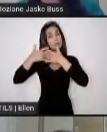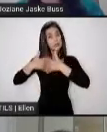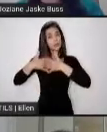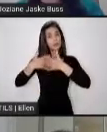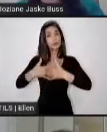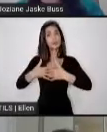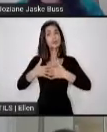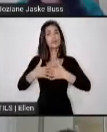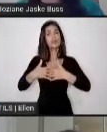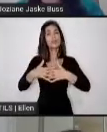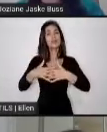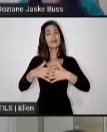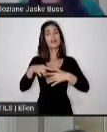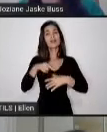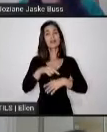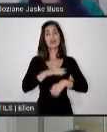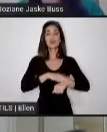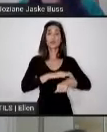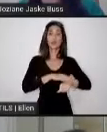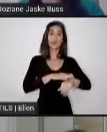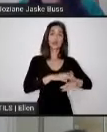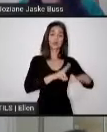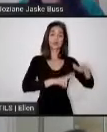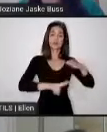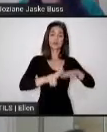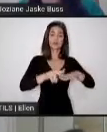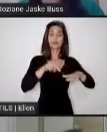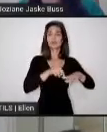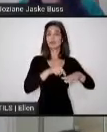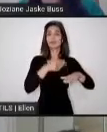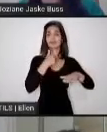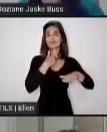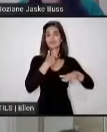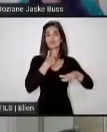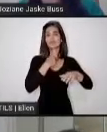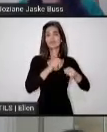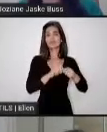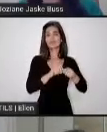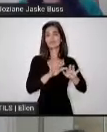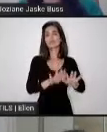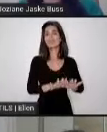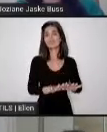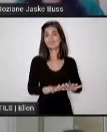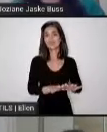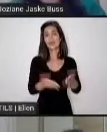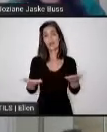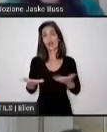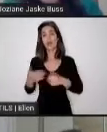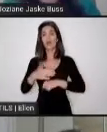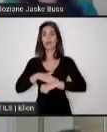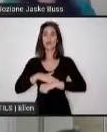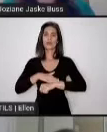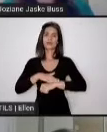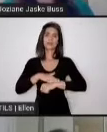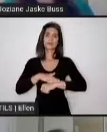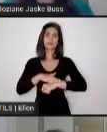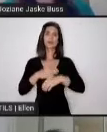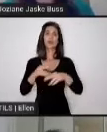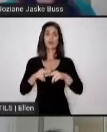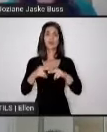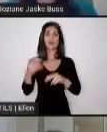possível fazer na formação inicial. Então, por isso, a importância